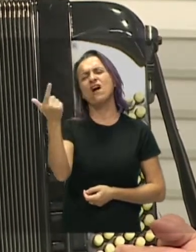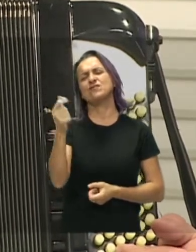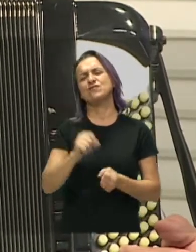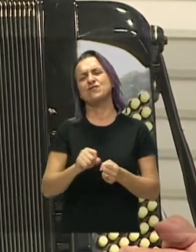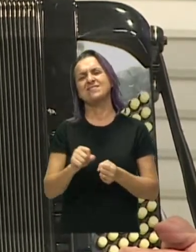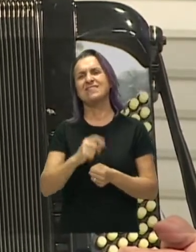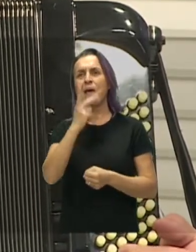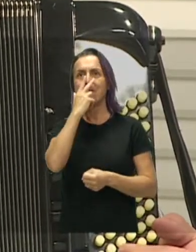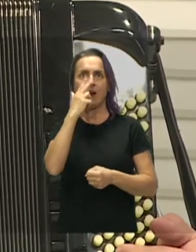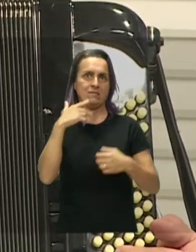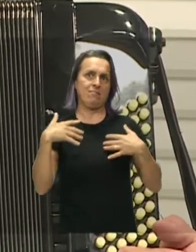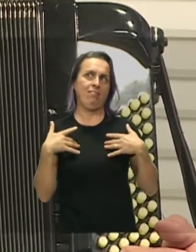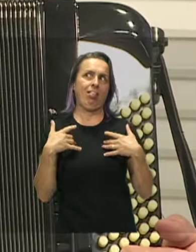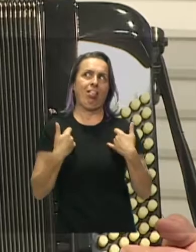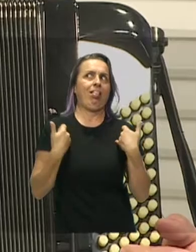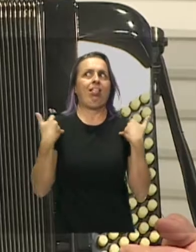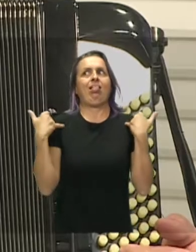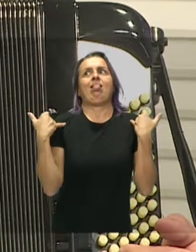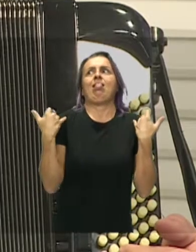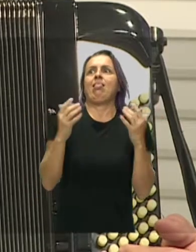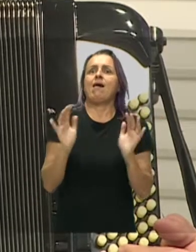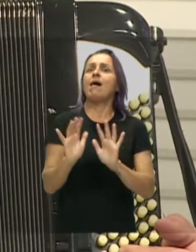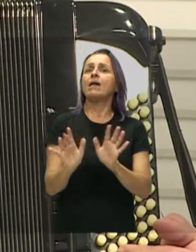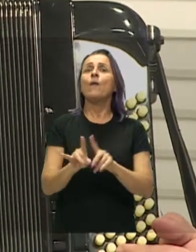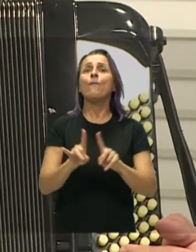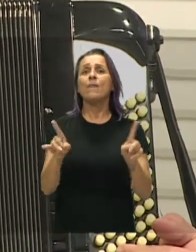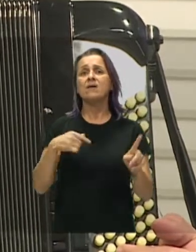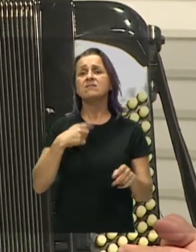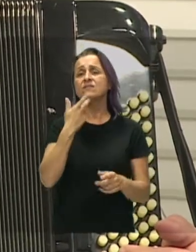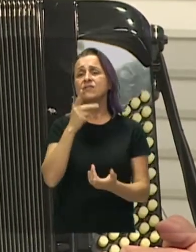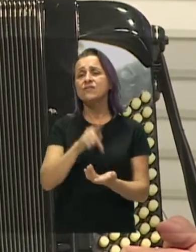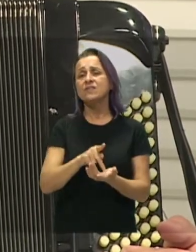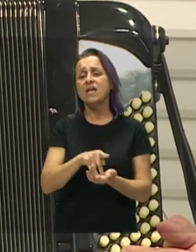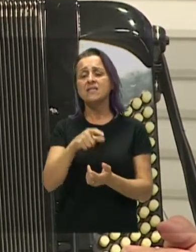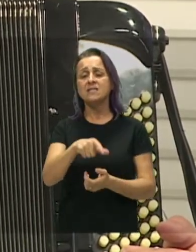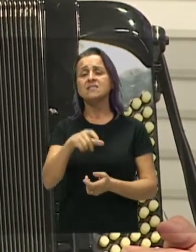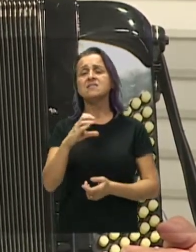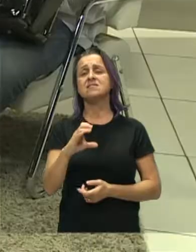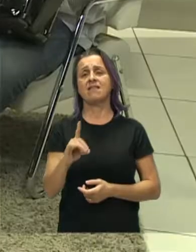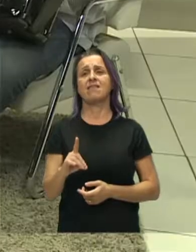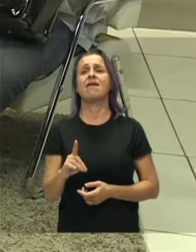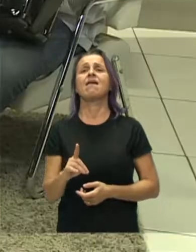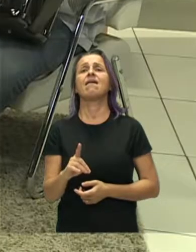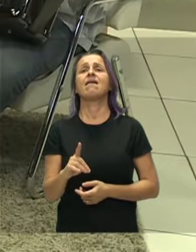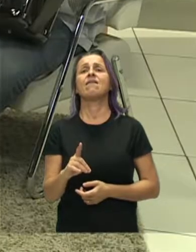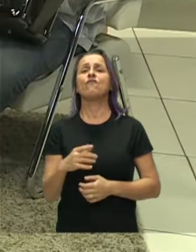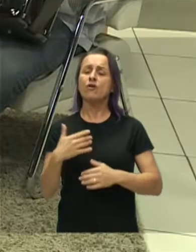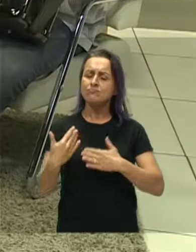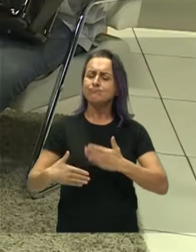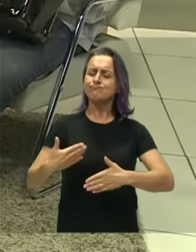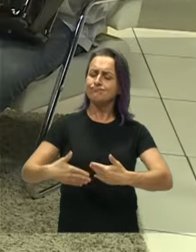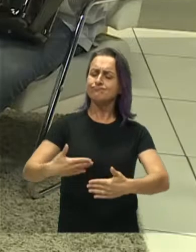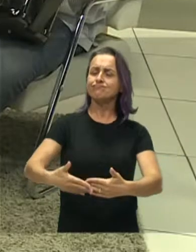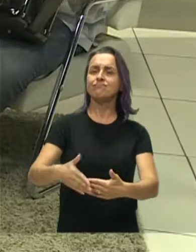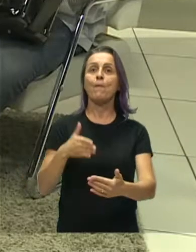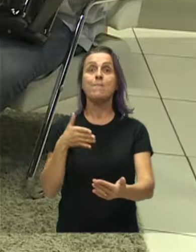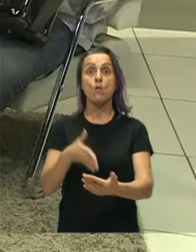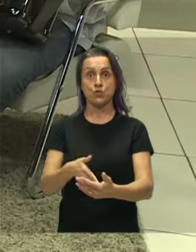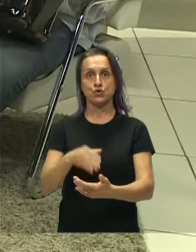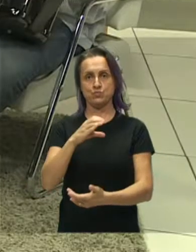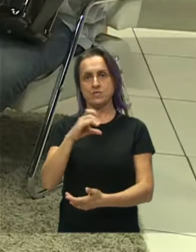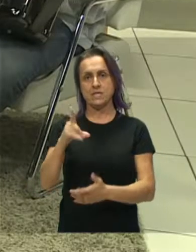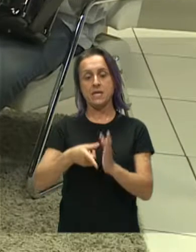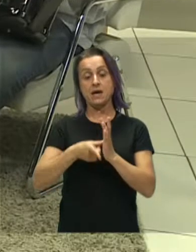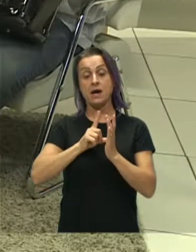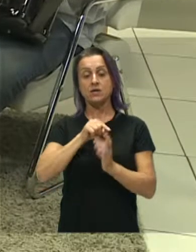isso, mas ele foi um CD assim que ele foi se construindo. Porque o meu último CD, antes desse, tinha sido gravado